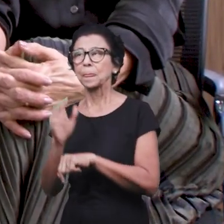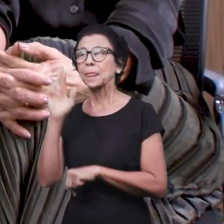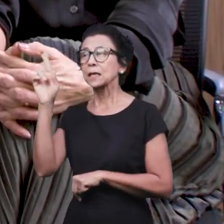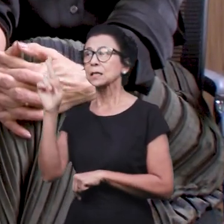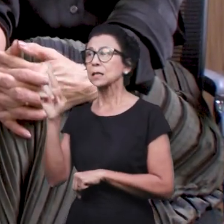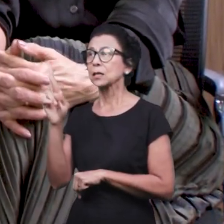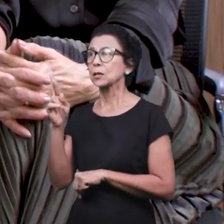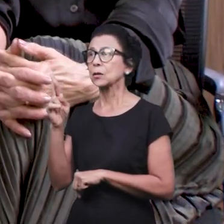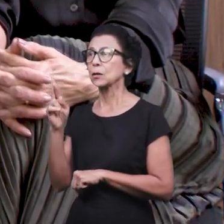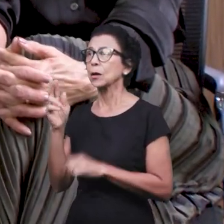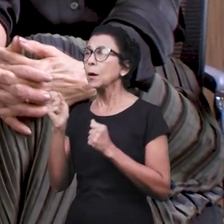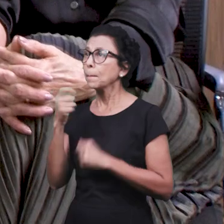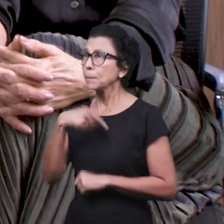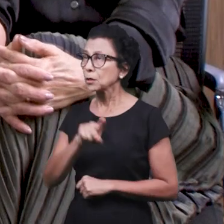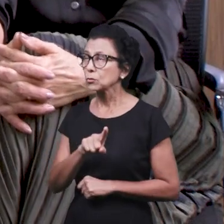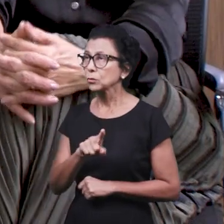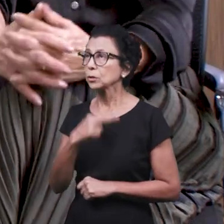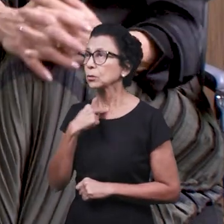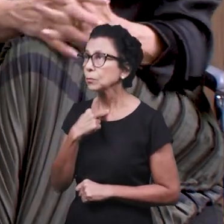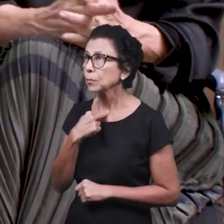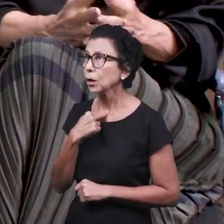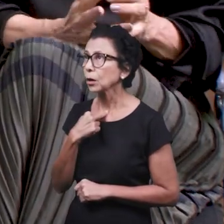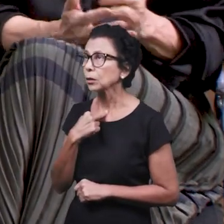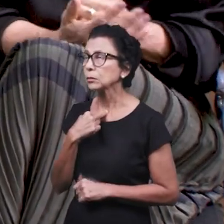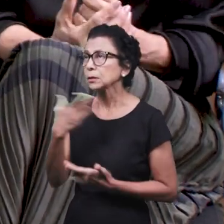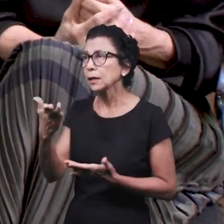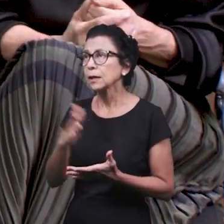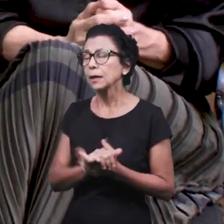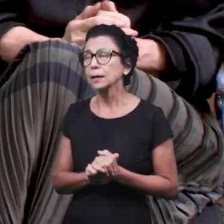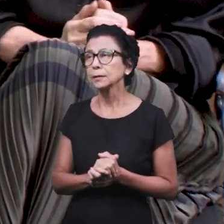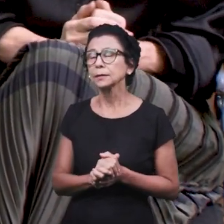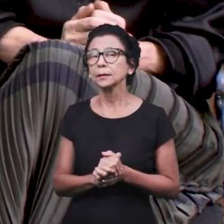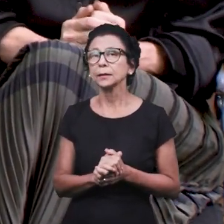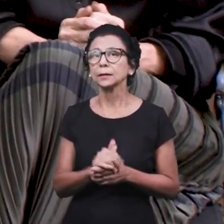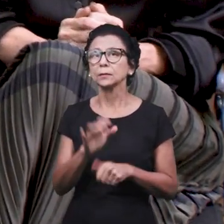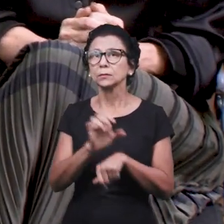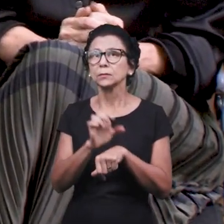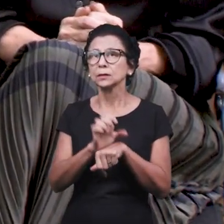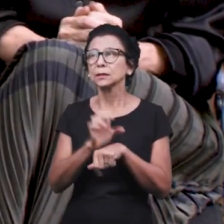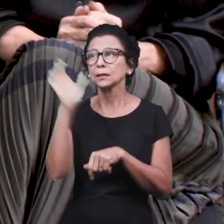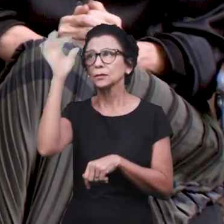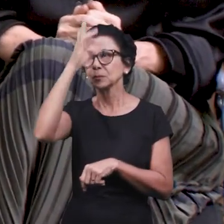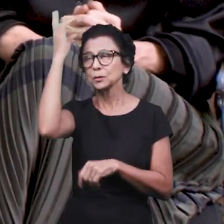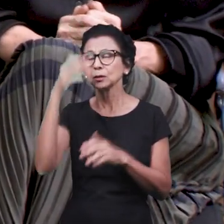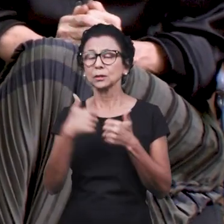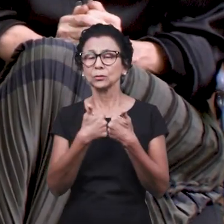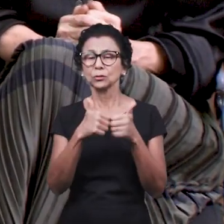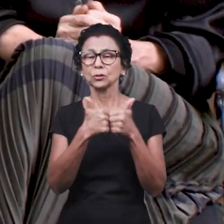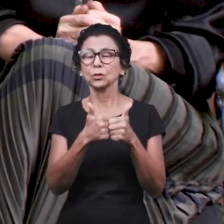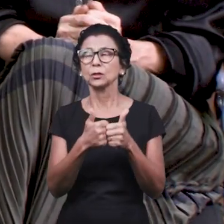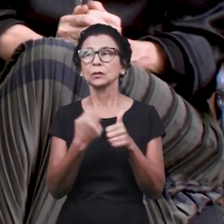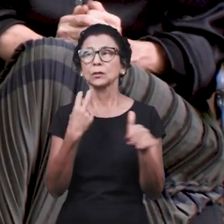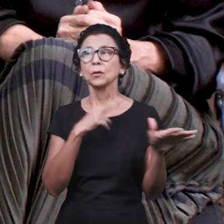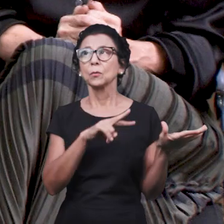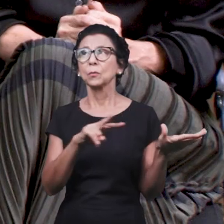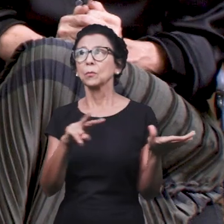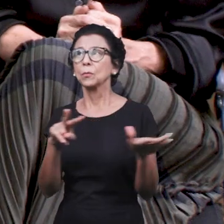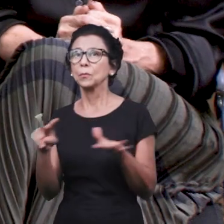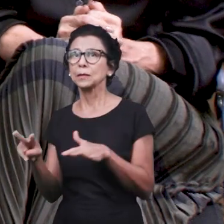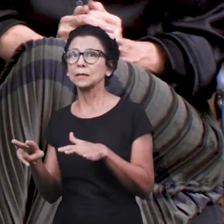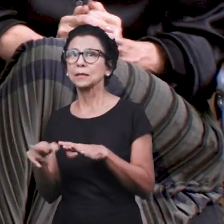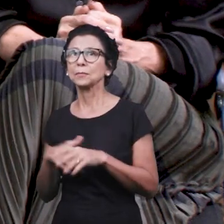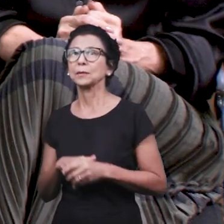Posso ou não posso? Aí, sei lá, pra Santa Teresa, que é aqui do lado de Vitória, pertinho, ia de ônibus, passava uma semana. Aí eu